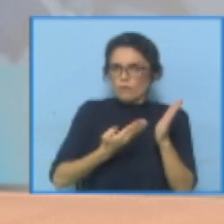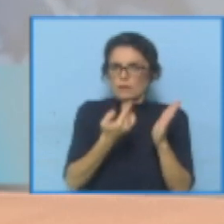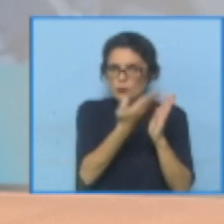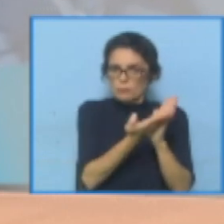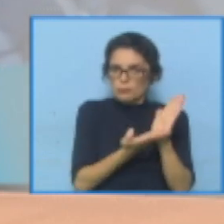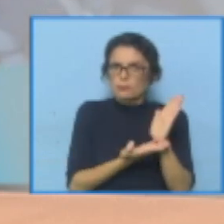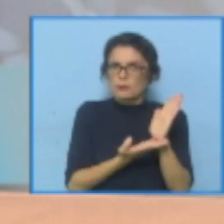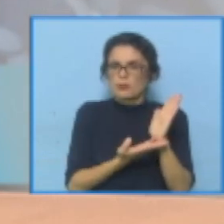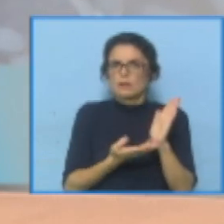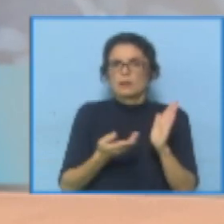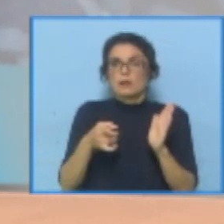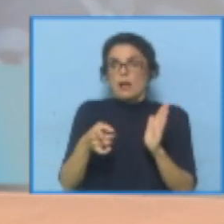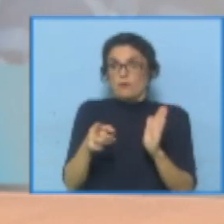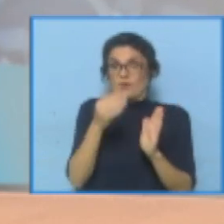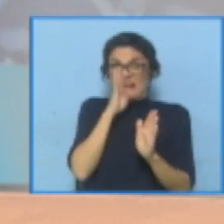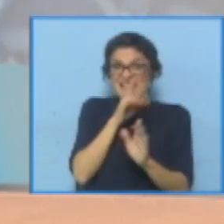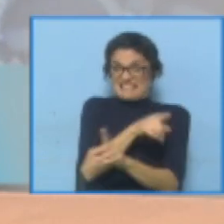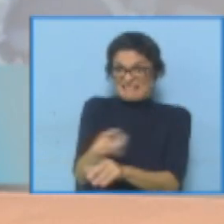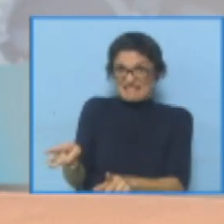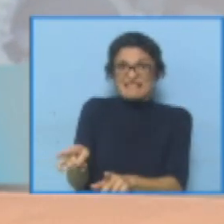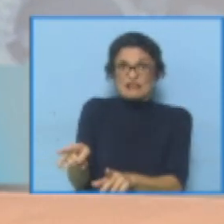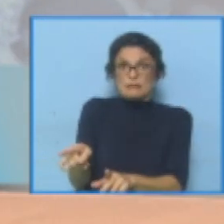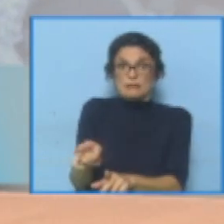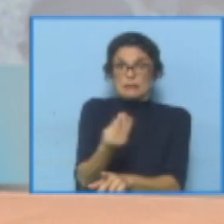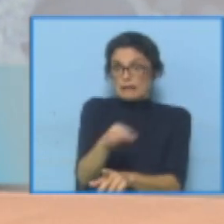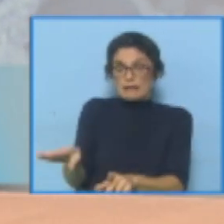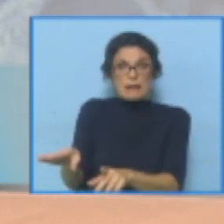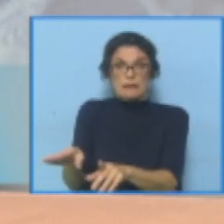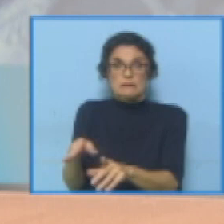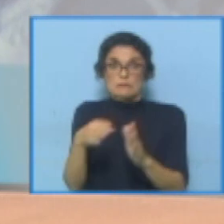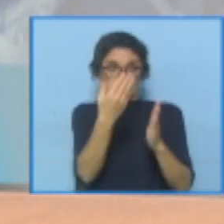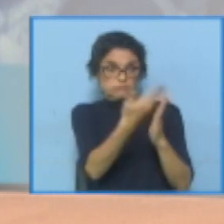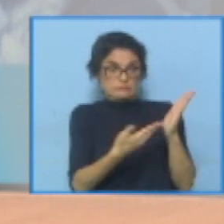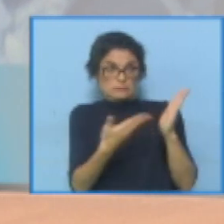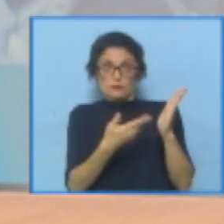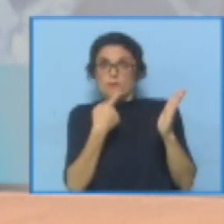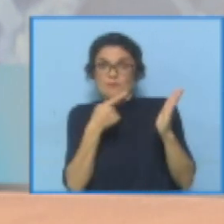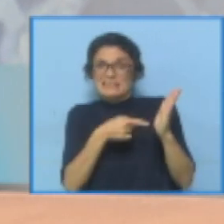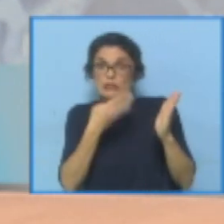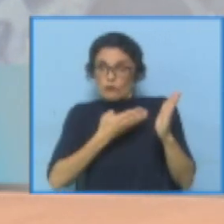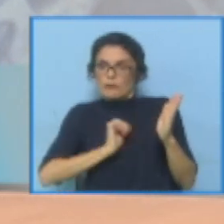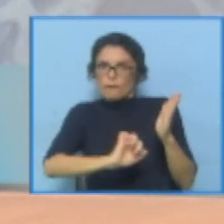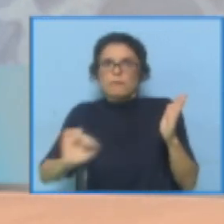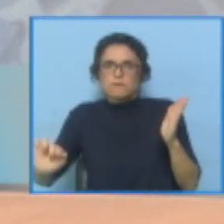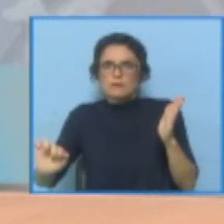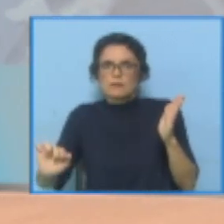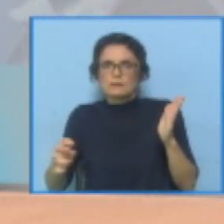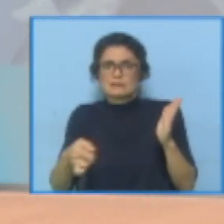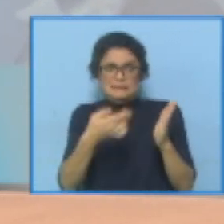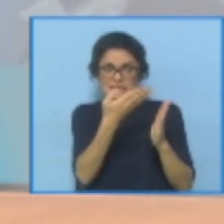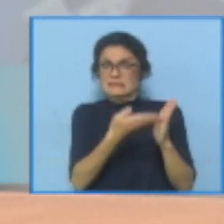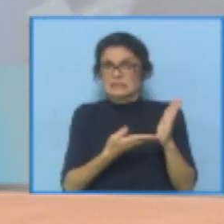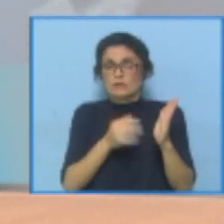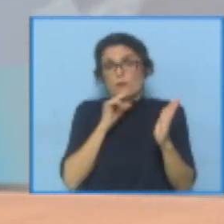sejam salvaguardados. Ora, se as próprias crianças não têm muitas vezes noção de que aqueles são os seus direitos, esses mesmos direitos podem estar a